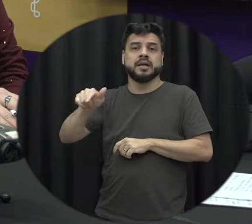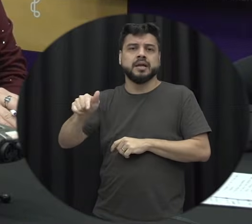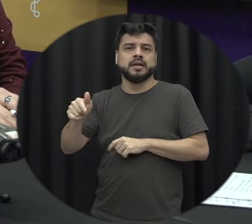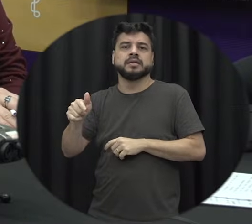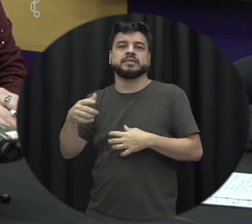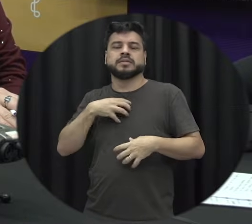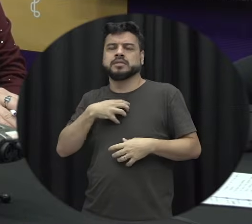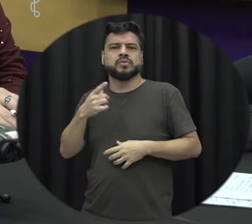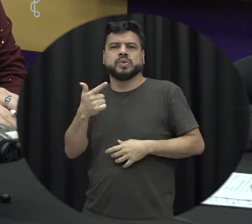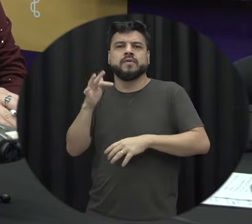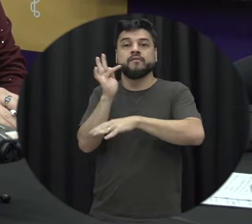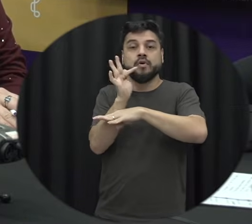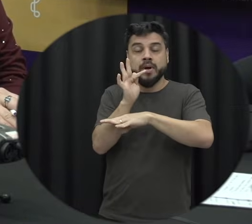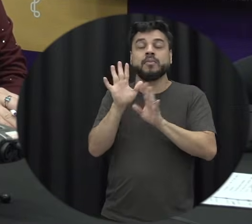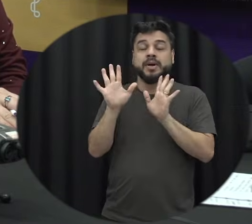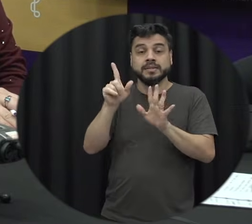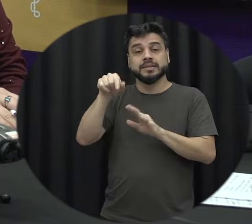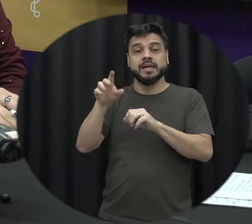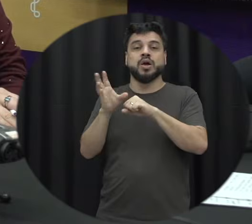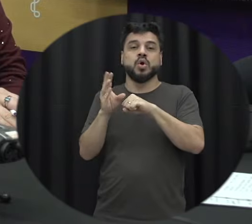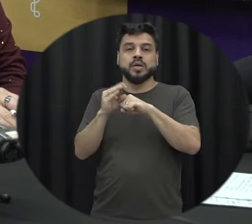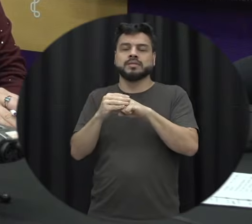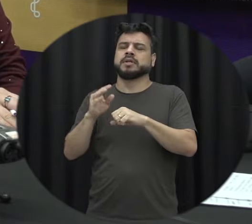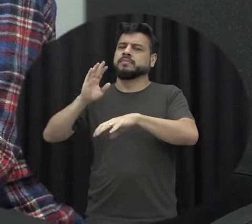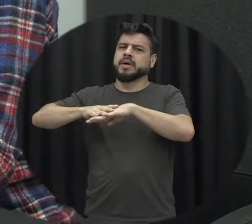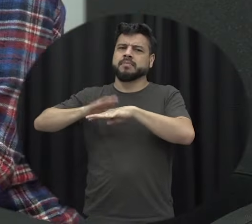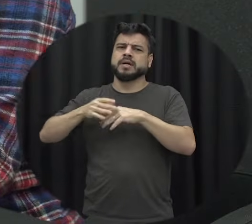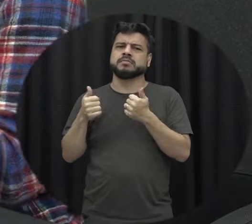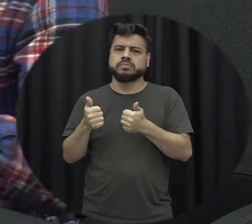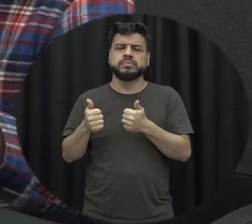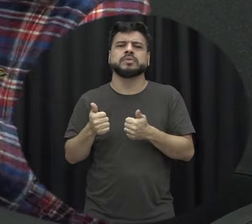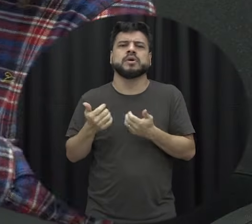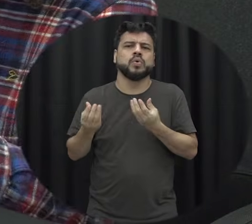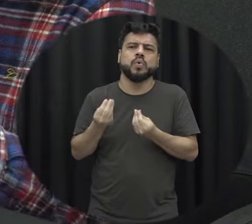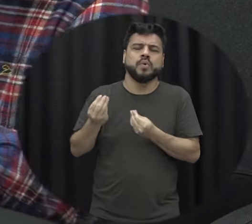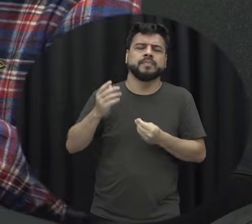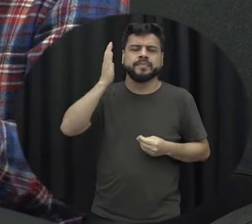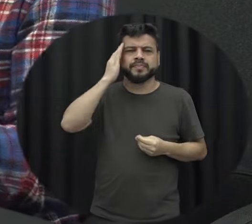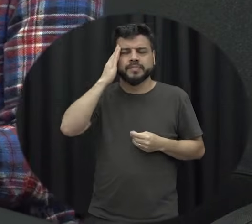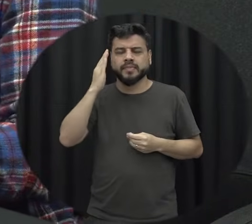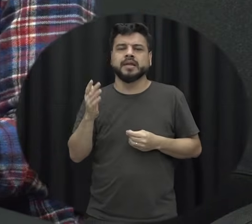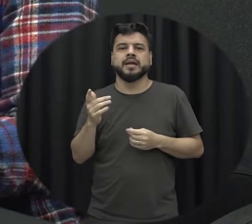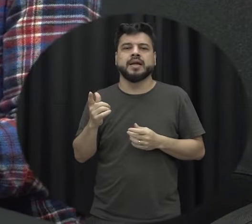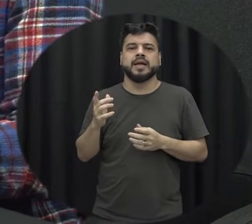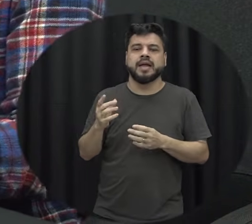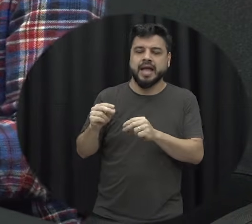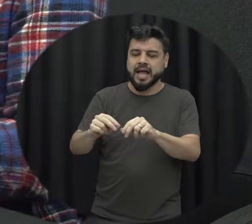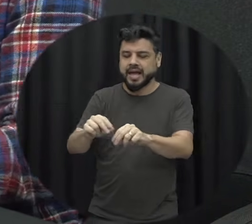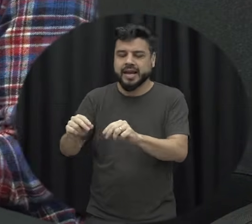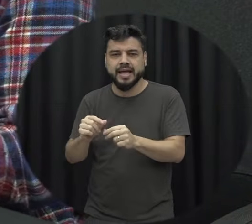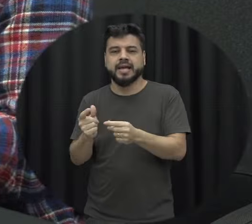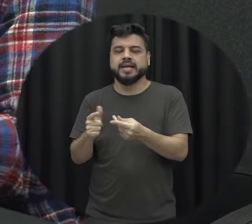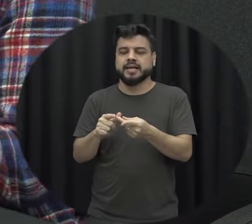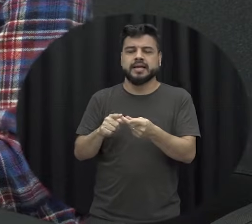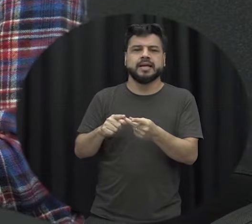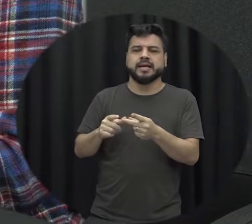está formalizado, mas ainda assim é um conhecimento matemático. Qual é a proporção de areia, cimento e pedra e água